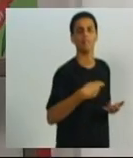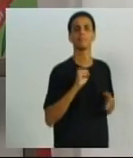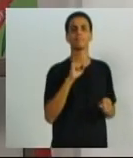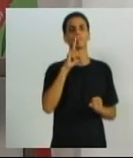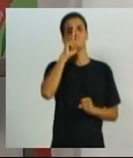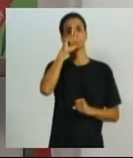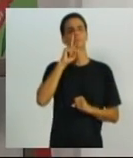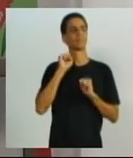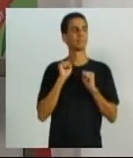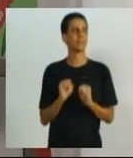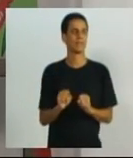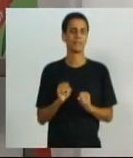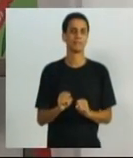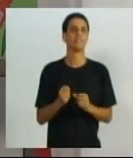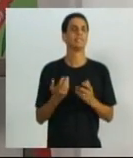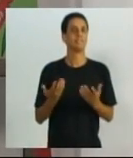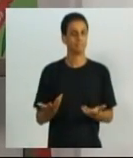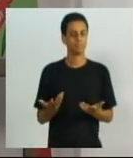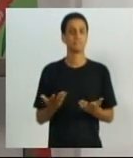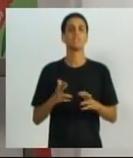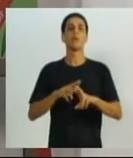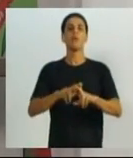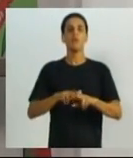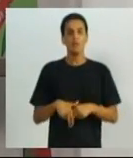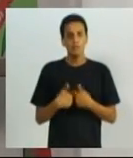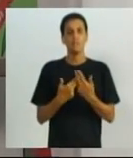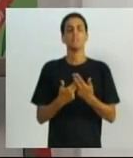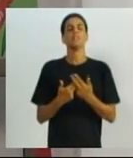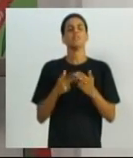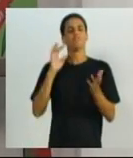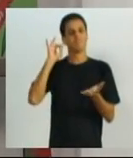Tá? Então, em virtude disto, e